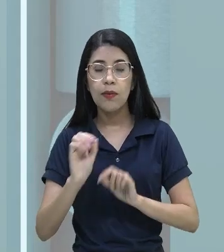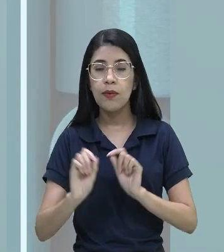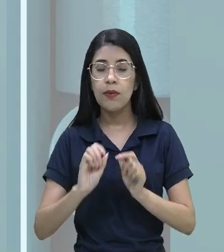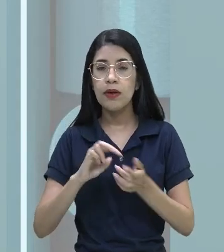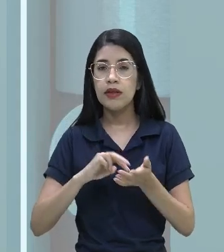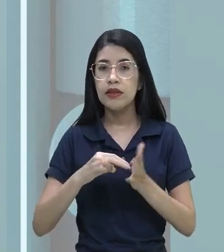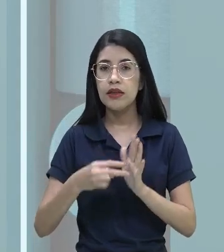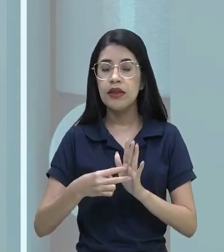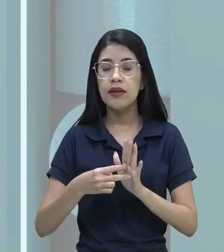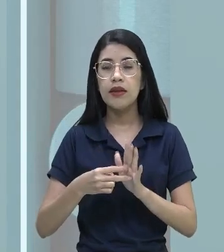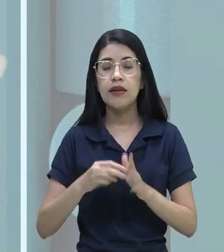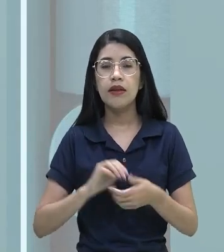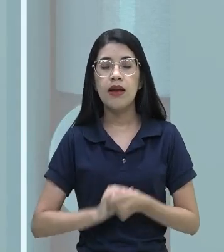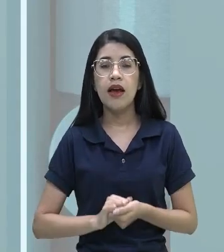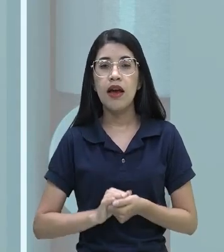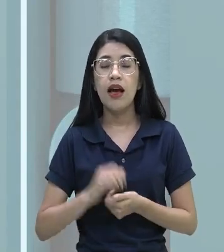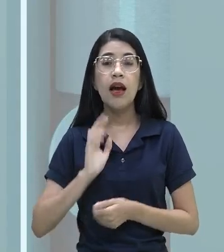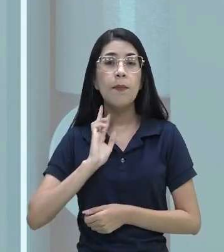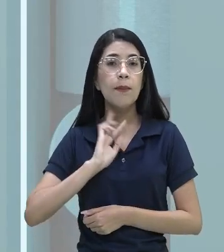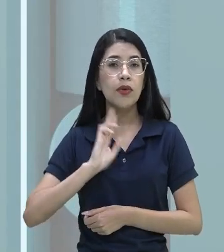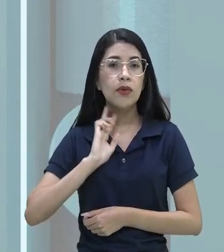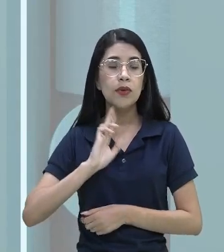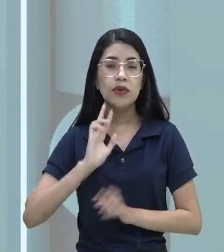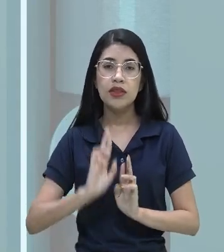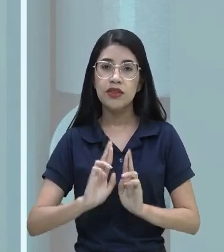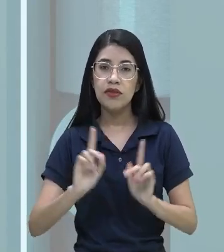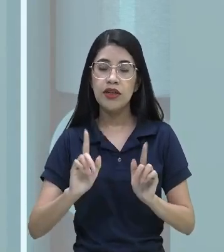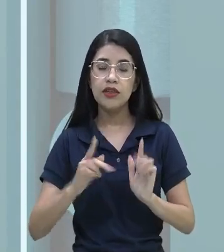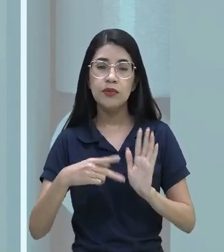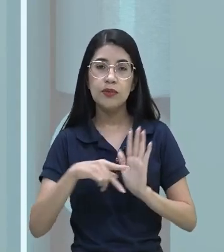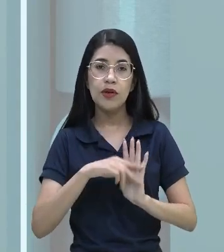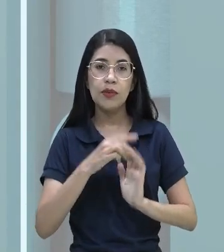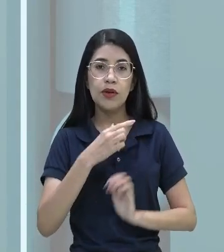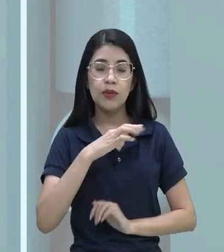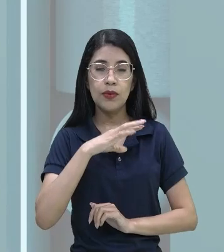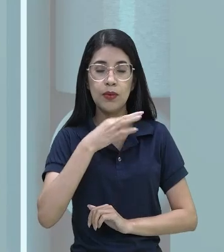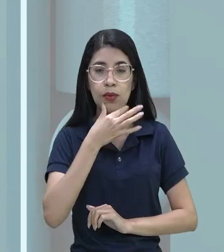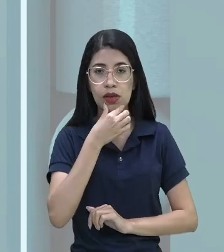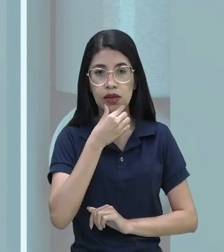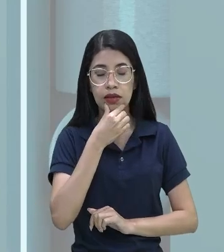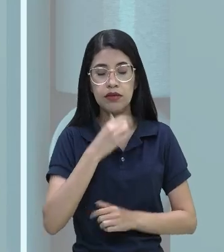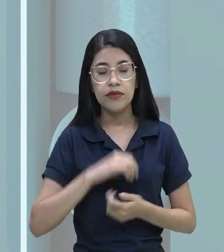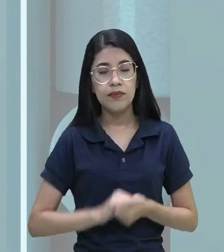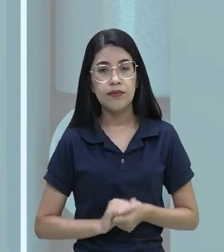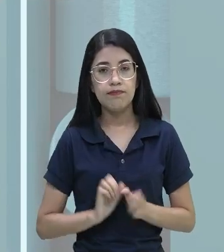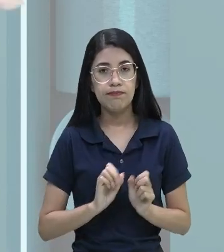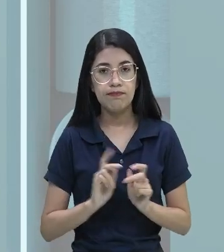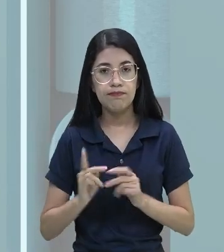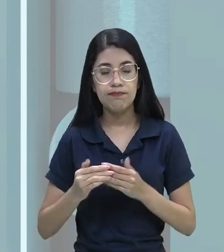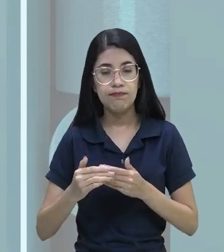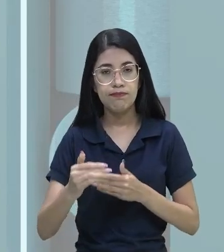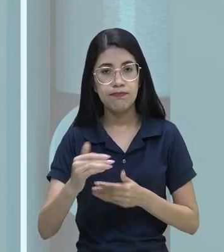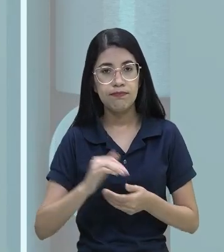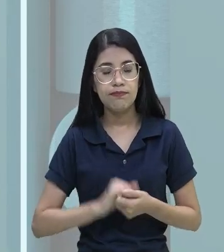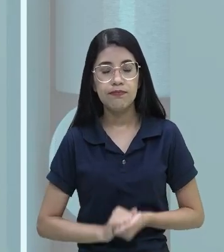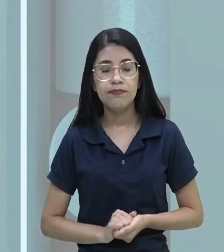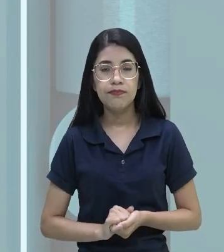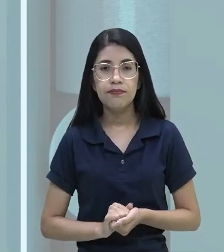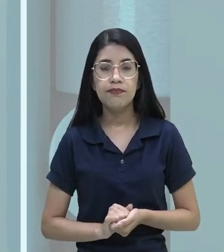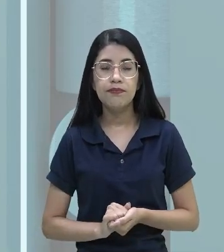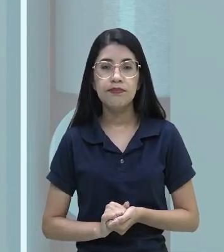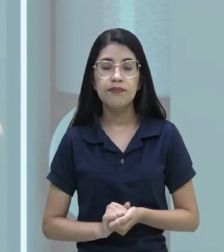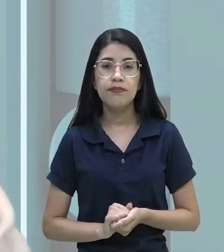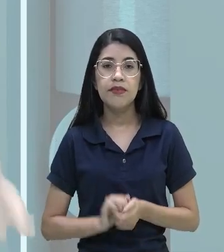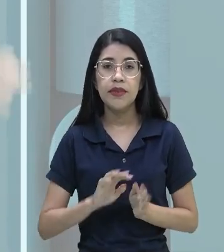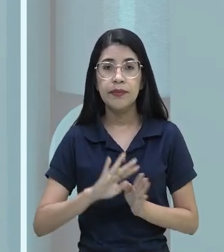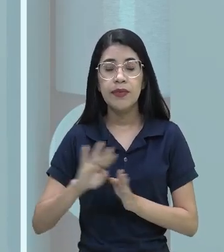dá-se preferência à pronúncia em inglês, tá certo? Então, por isso que eu estou lendo recorde, tá bom assim? Indo adiante,